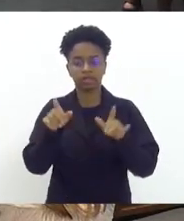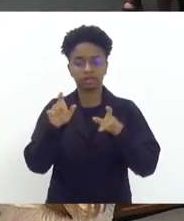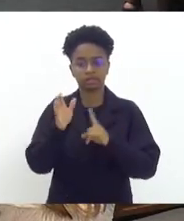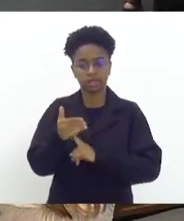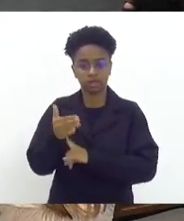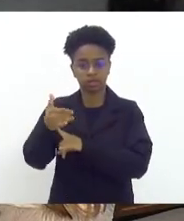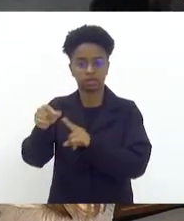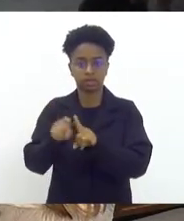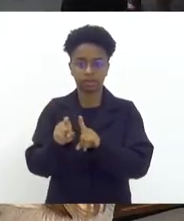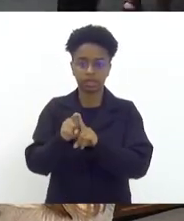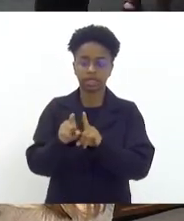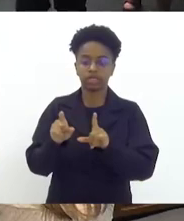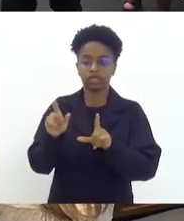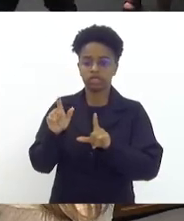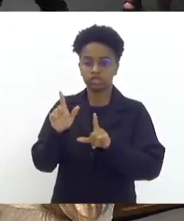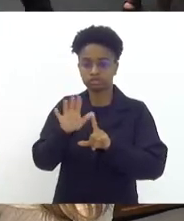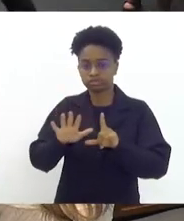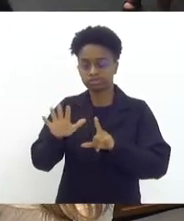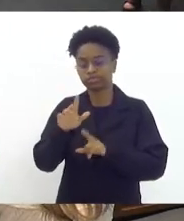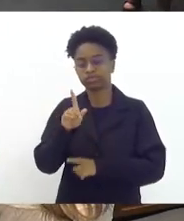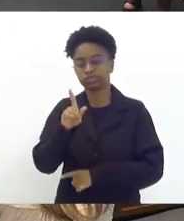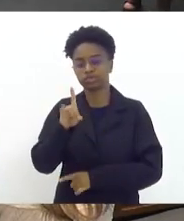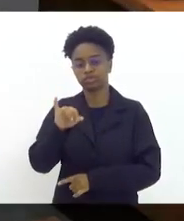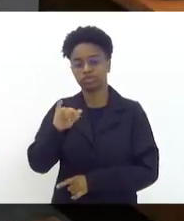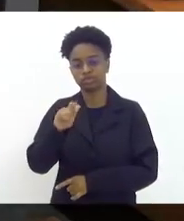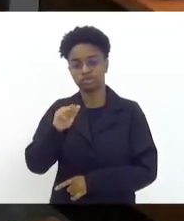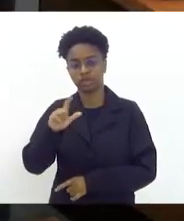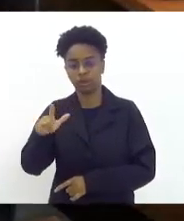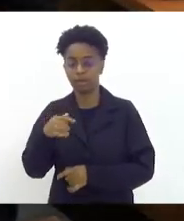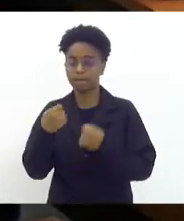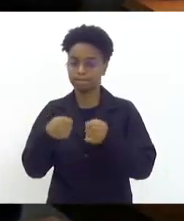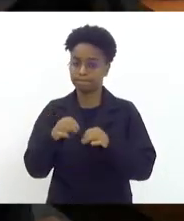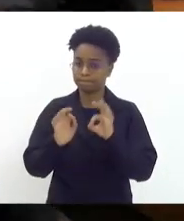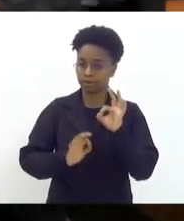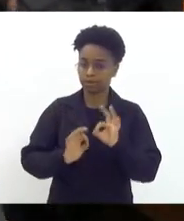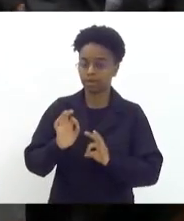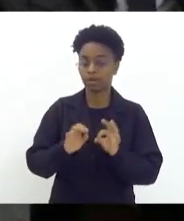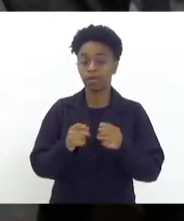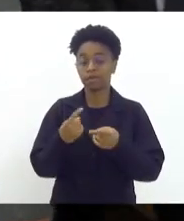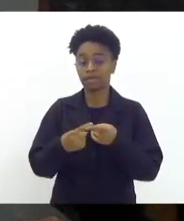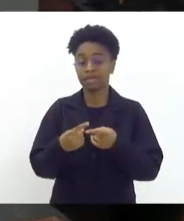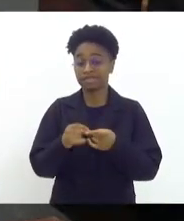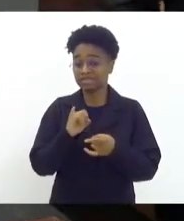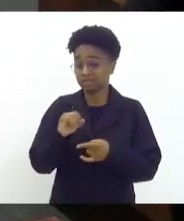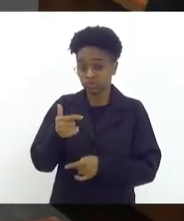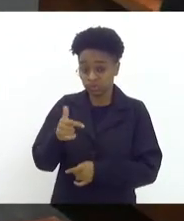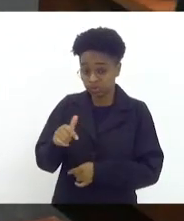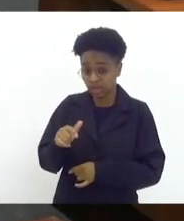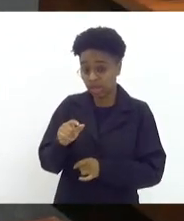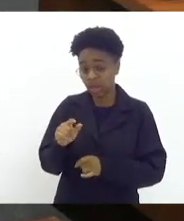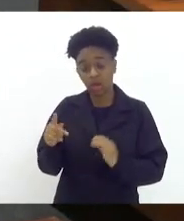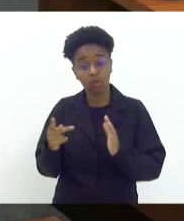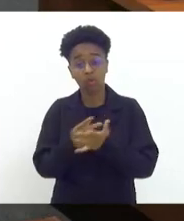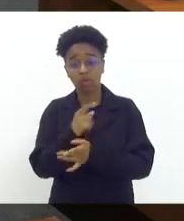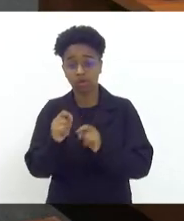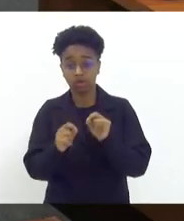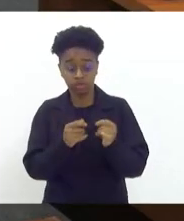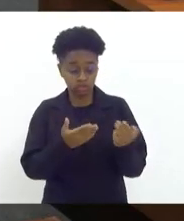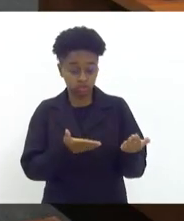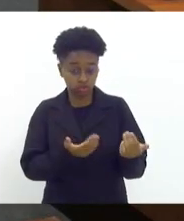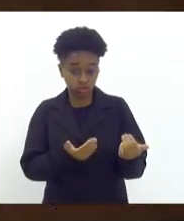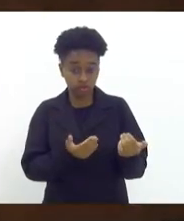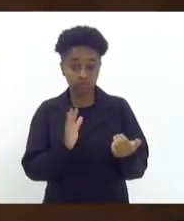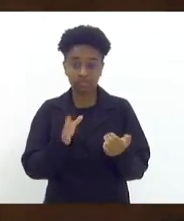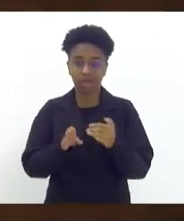eles próprios tem que estar preparados senão o que acontece é que o jovem estão